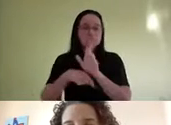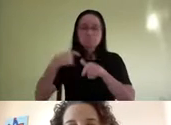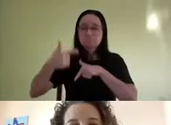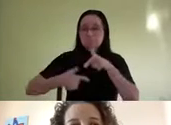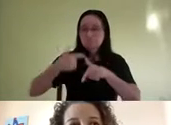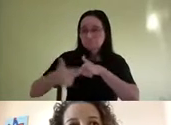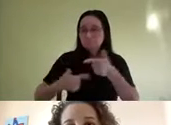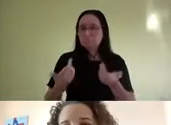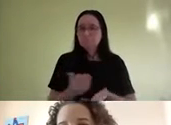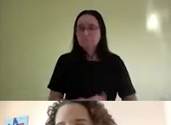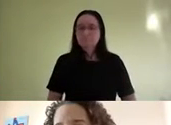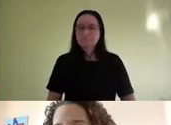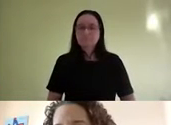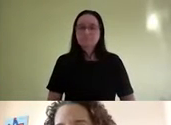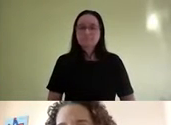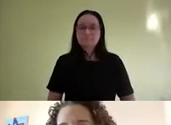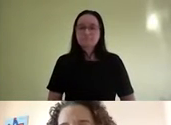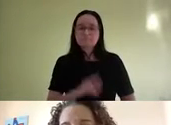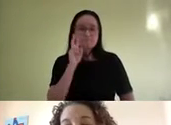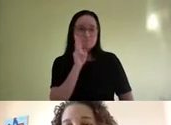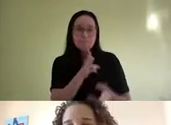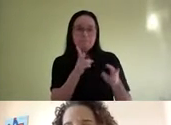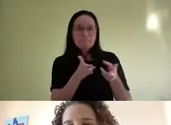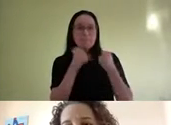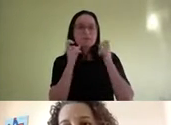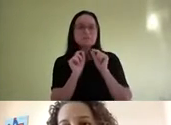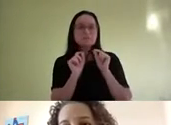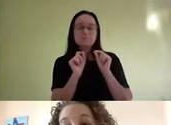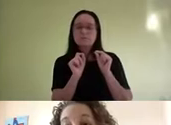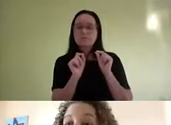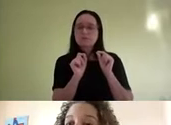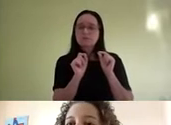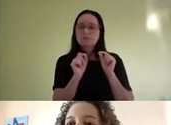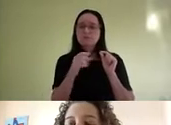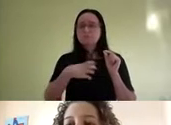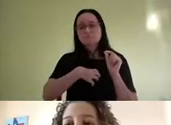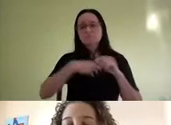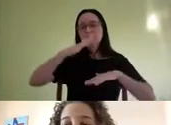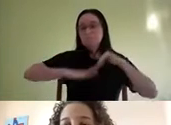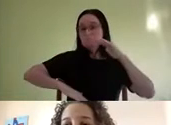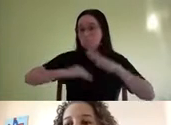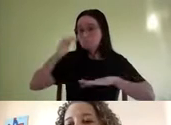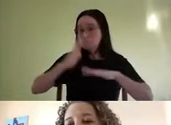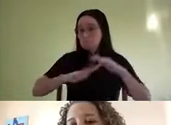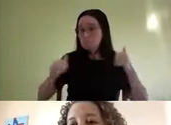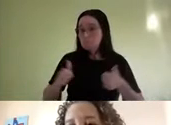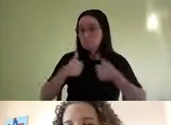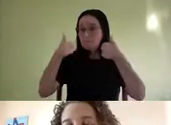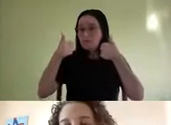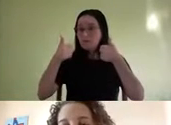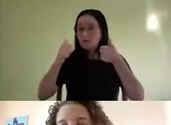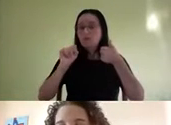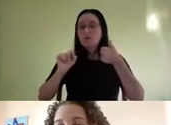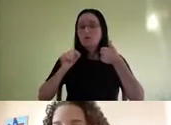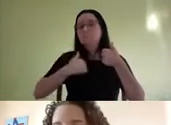que uma das coisas que poderia me tornar uma profissional mais completa não era somente saber